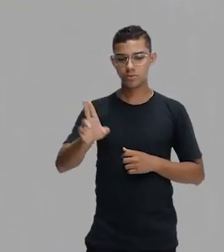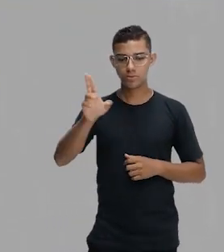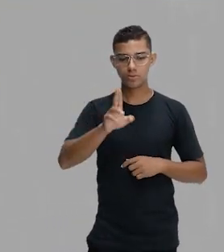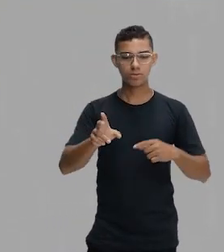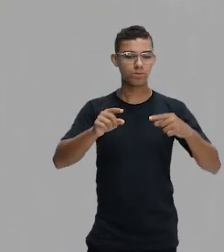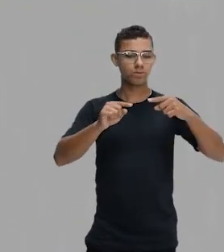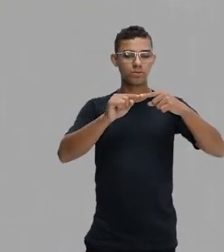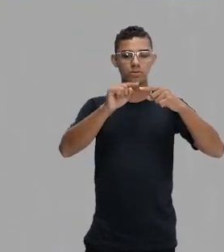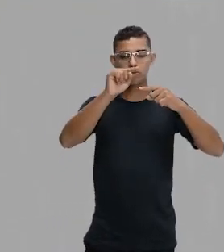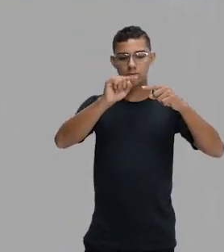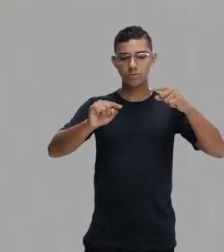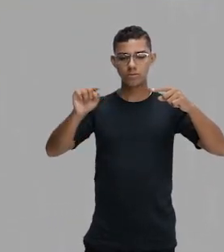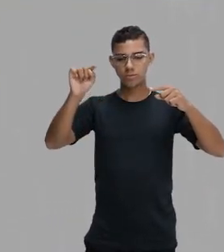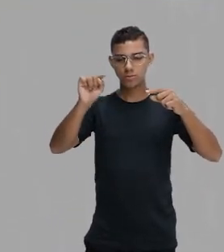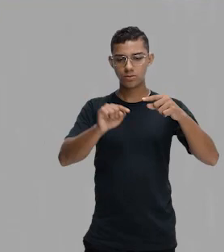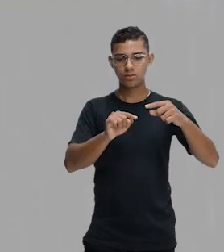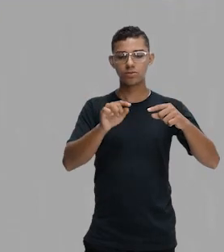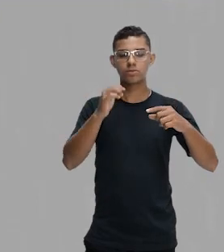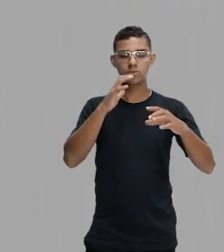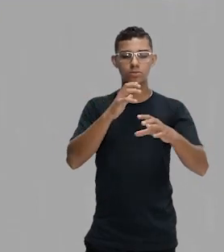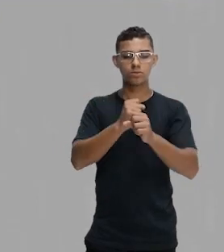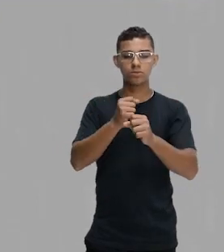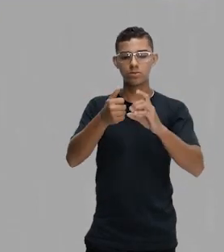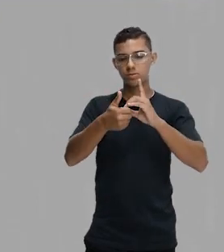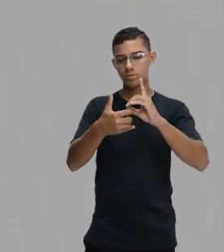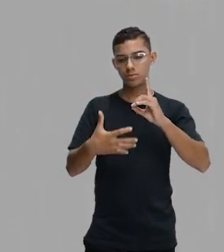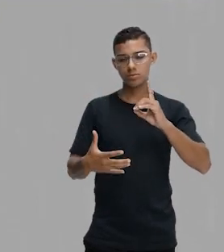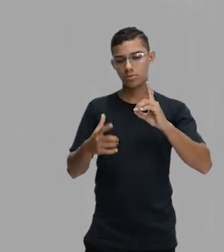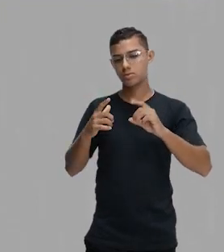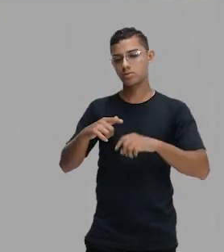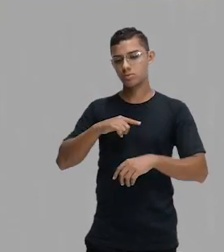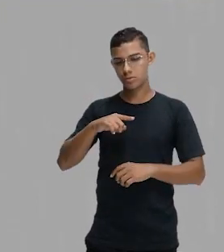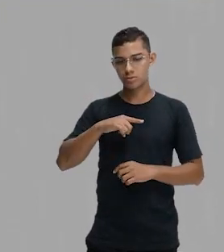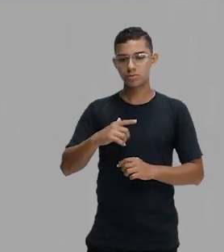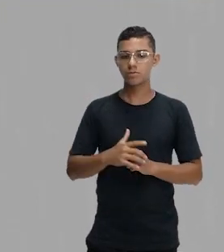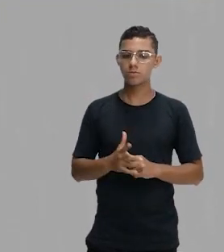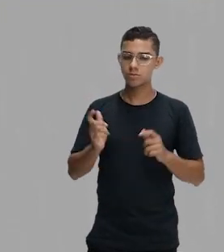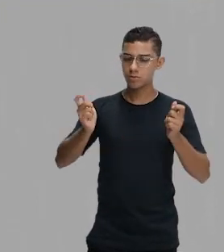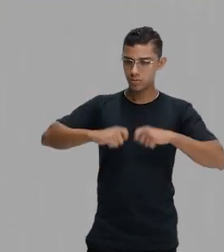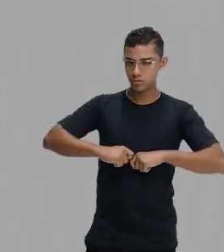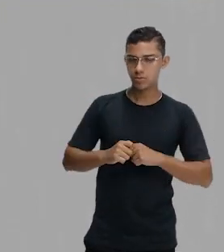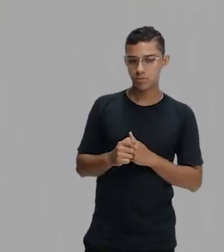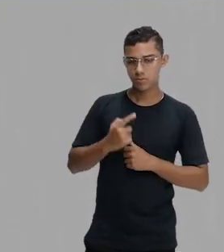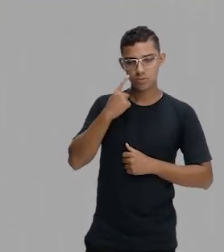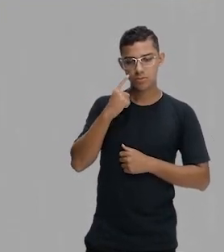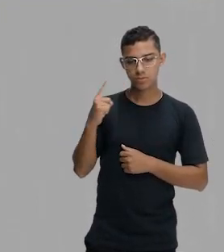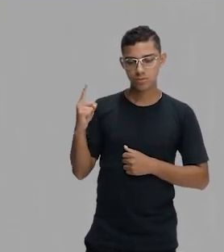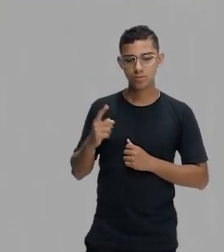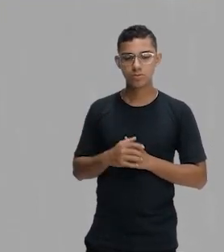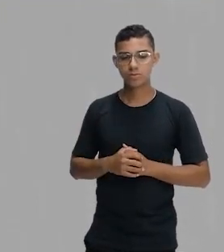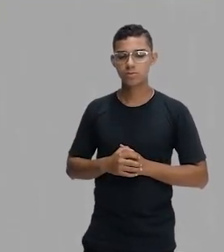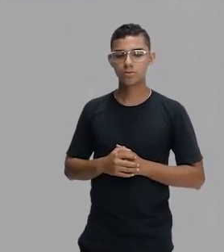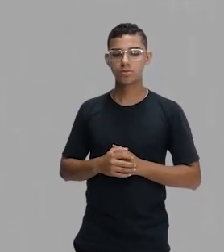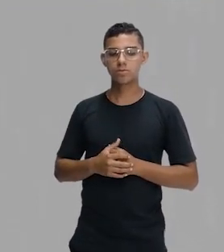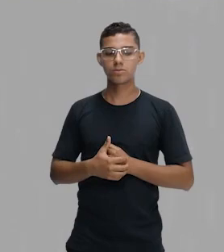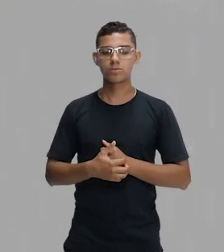fácil, pegando os dados que ele tinha na época, justamente para poder chegar a esse valor,